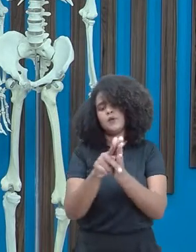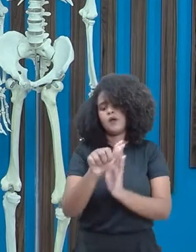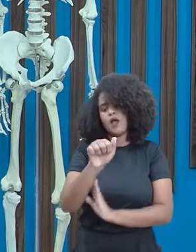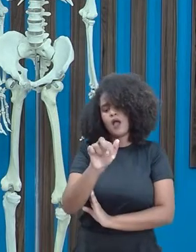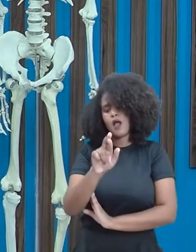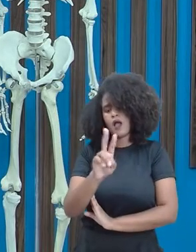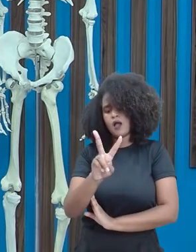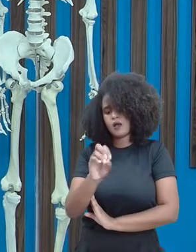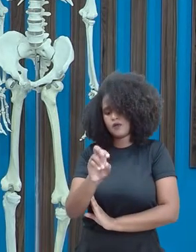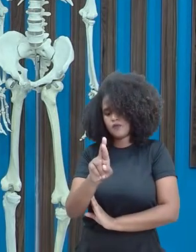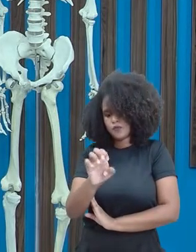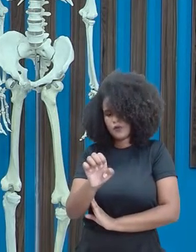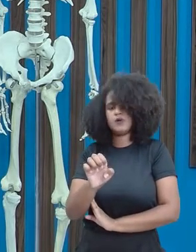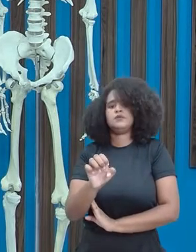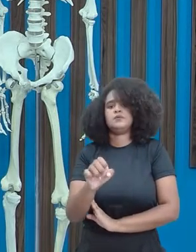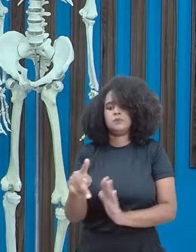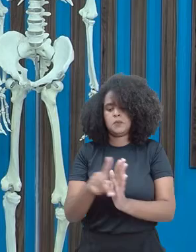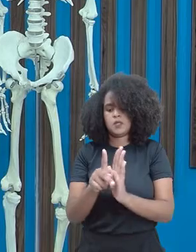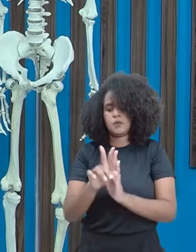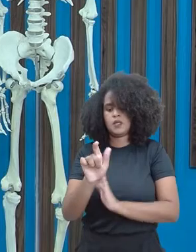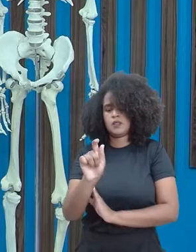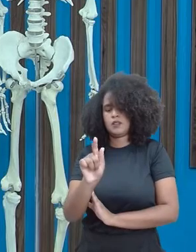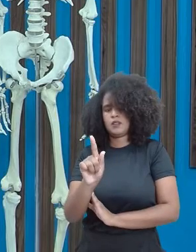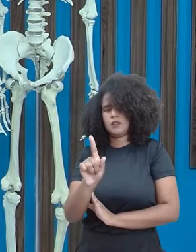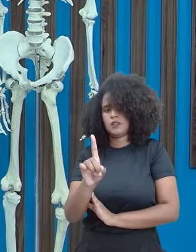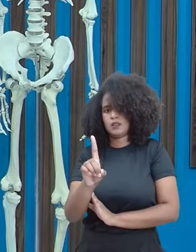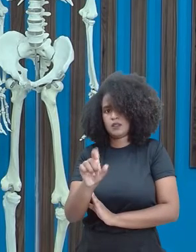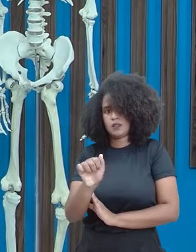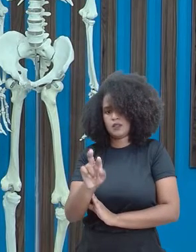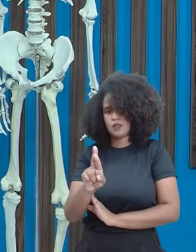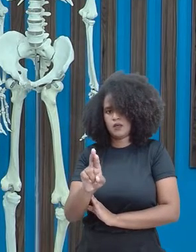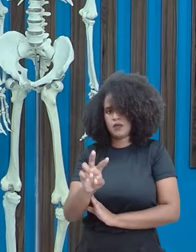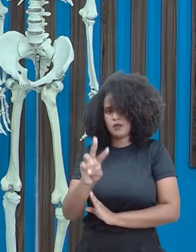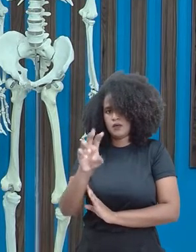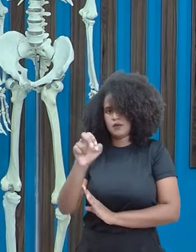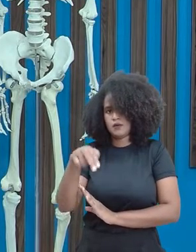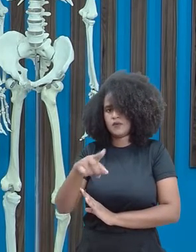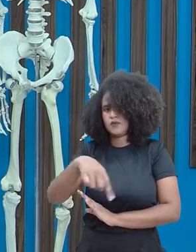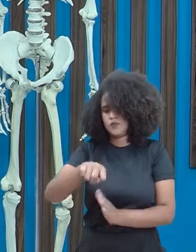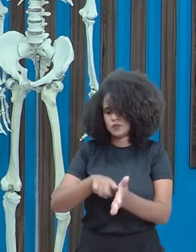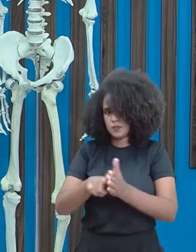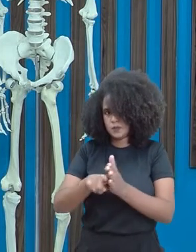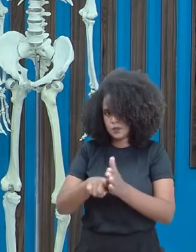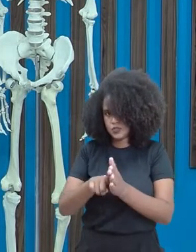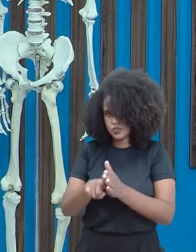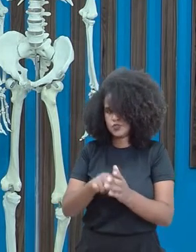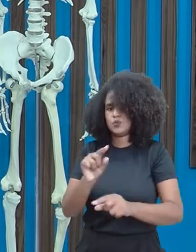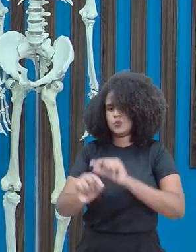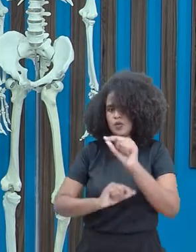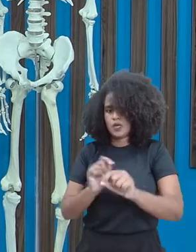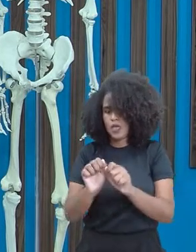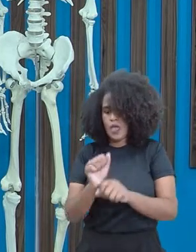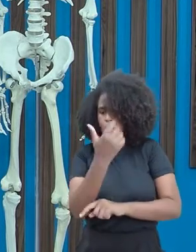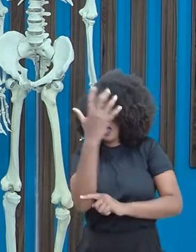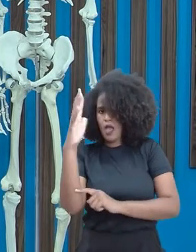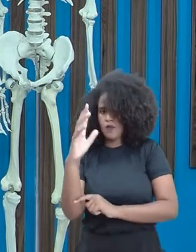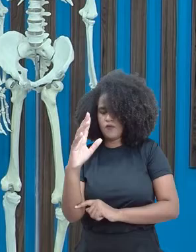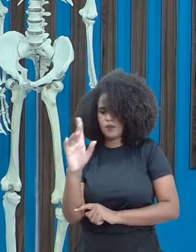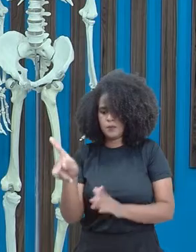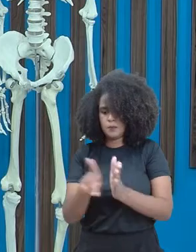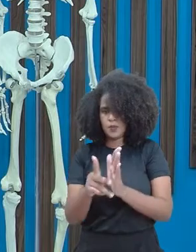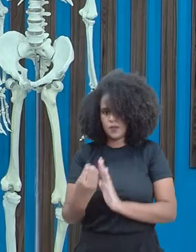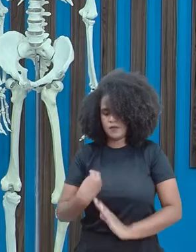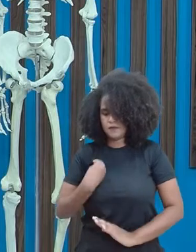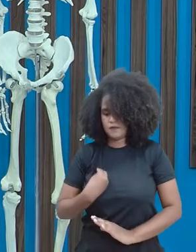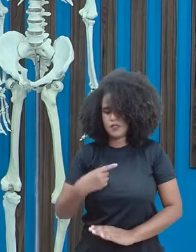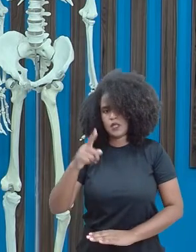aqui vou deixar uma dica que vocês coloquem aí depois, pesquisem e coloquem árvore da vida, que vocês vão ver algumas bem coloridas